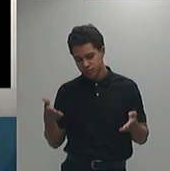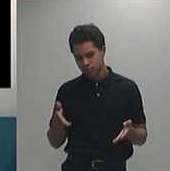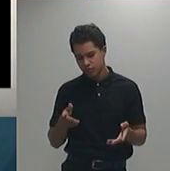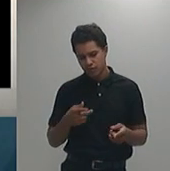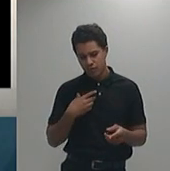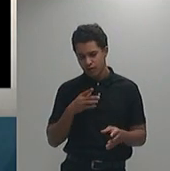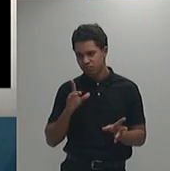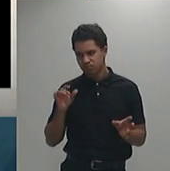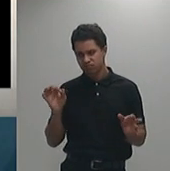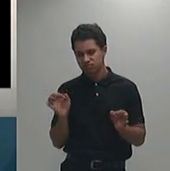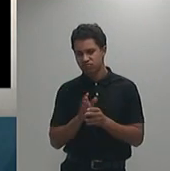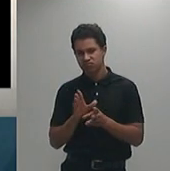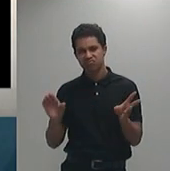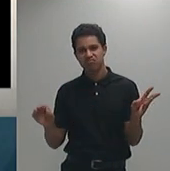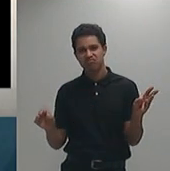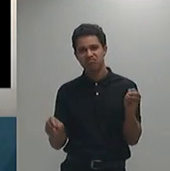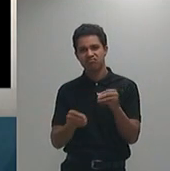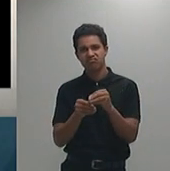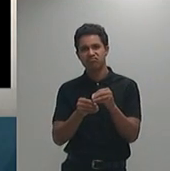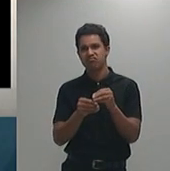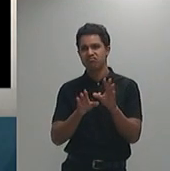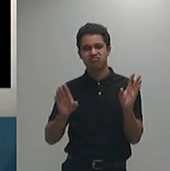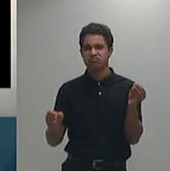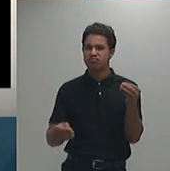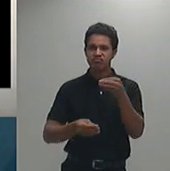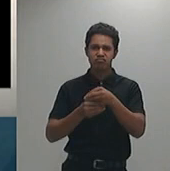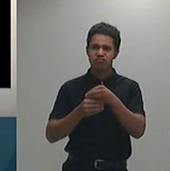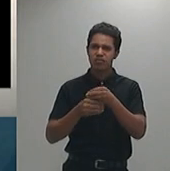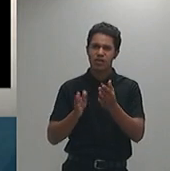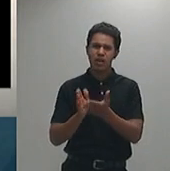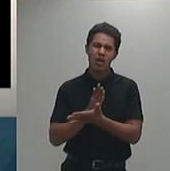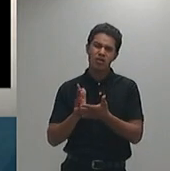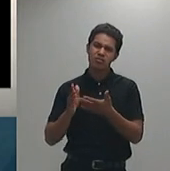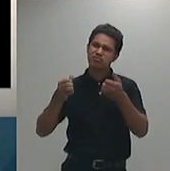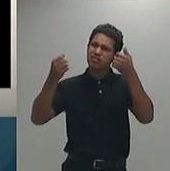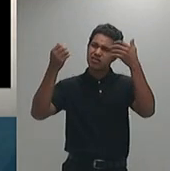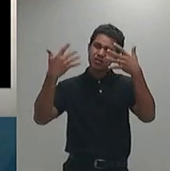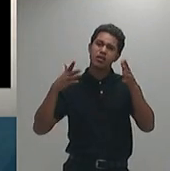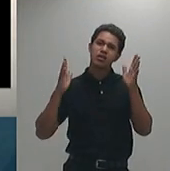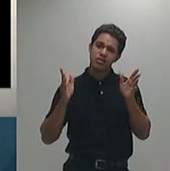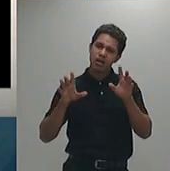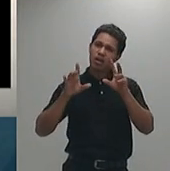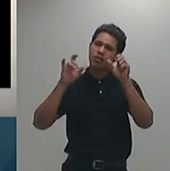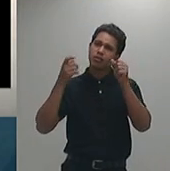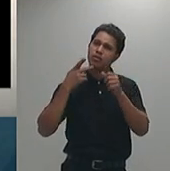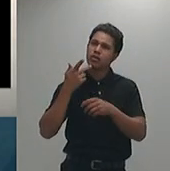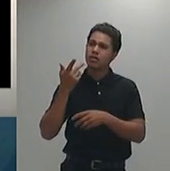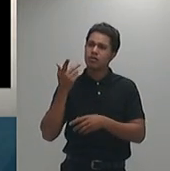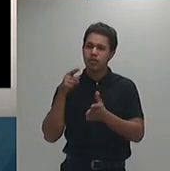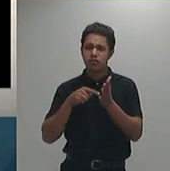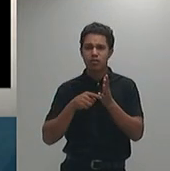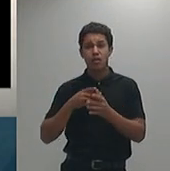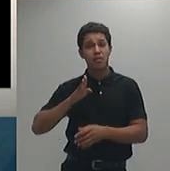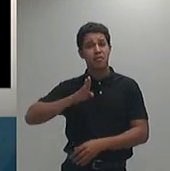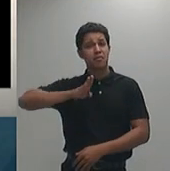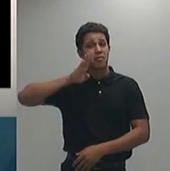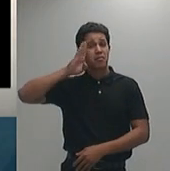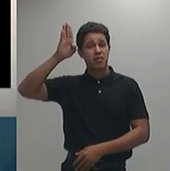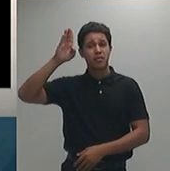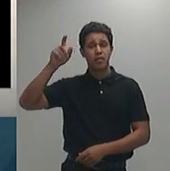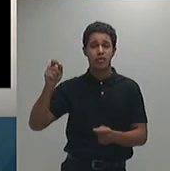alguns aspectos já foram aqui da Tribuna muito bem pontuados para não me repetir Primeiro lugar eu representa os